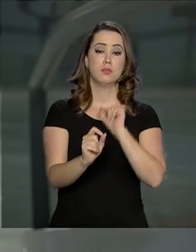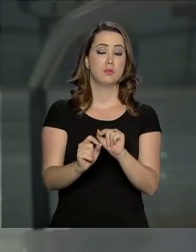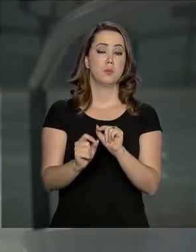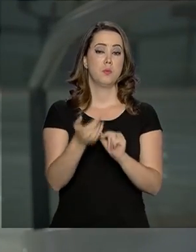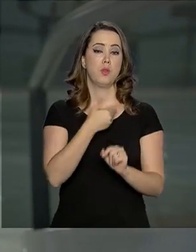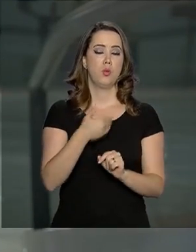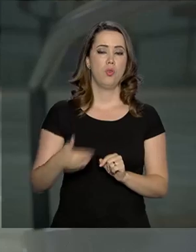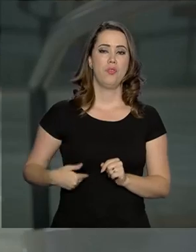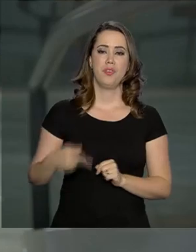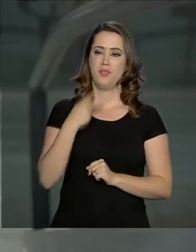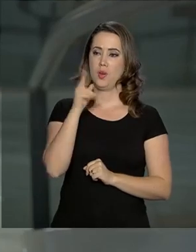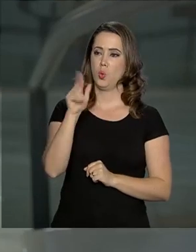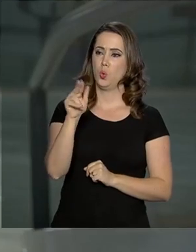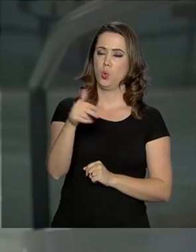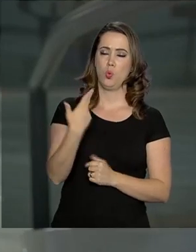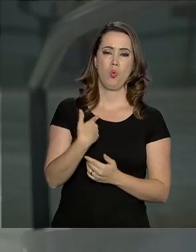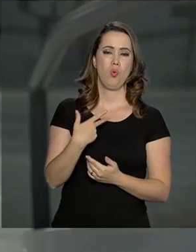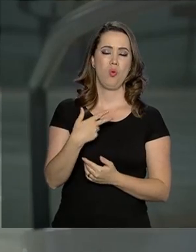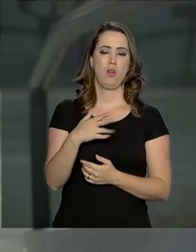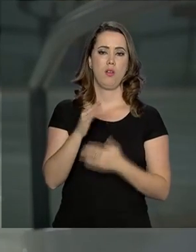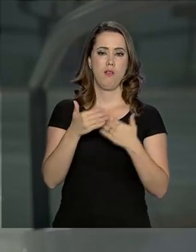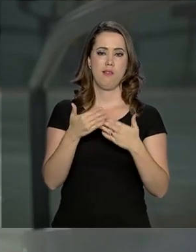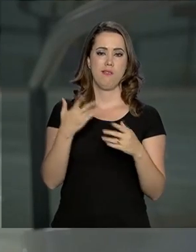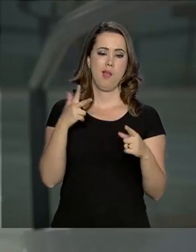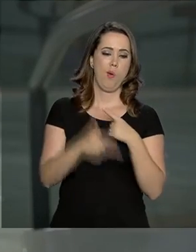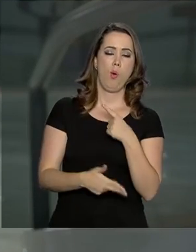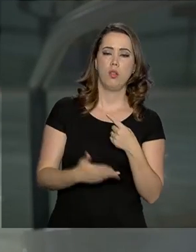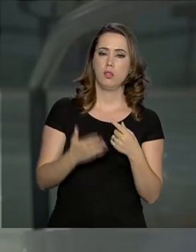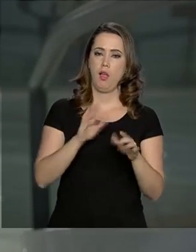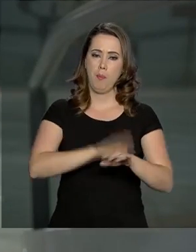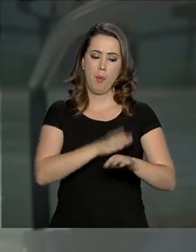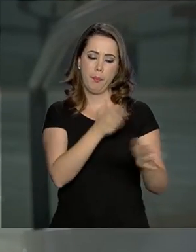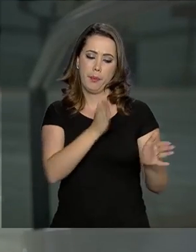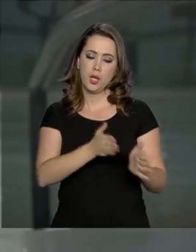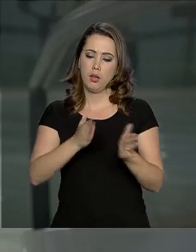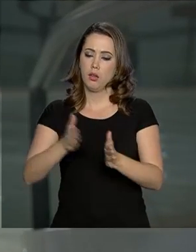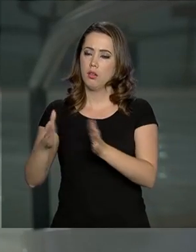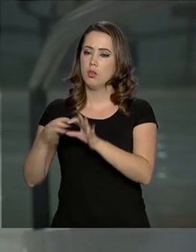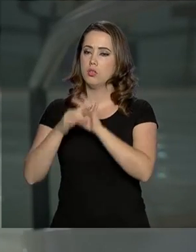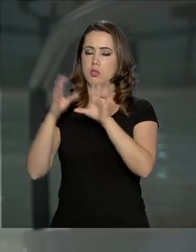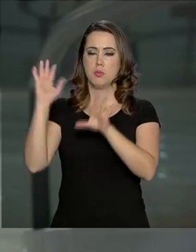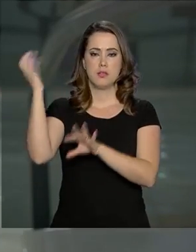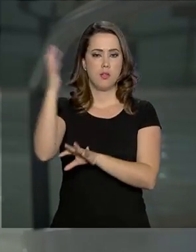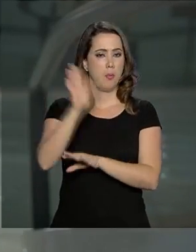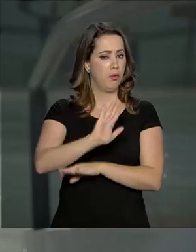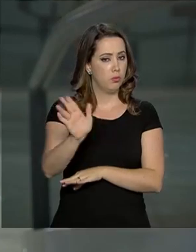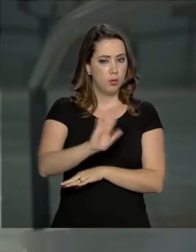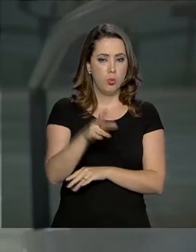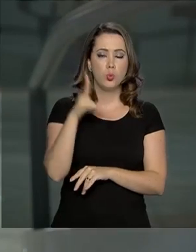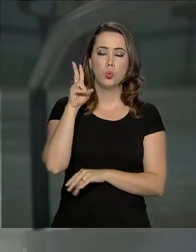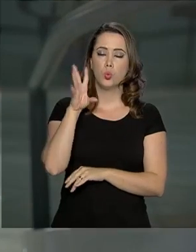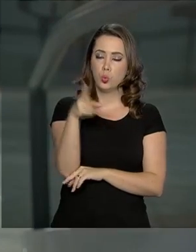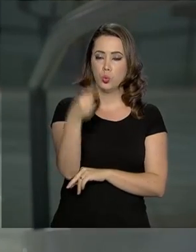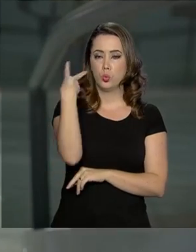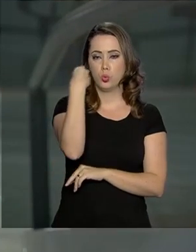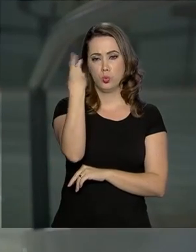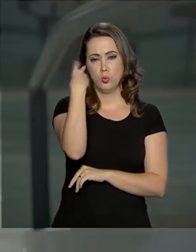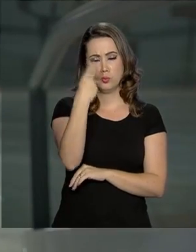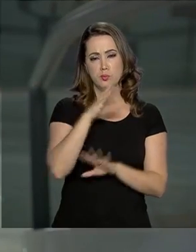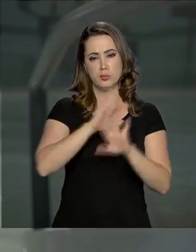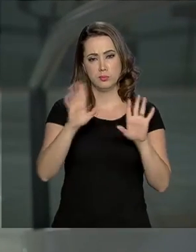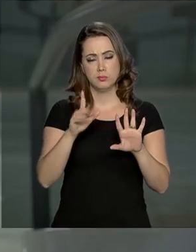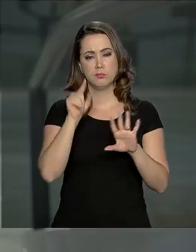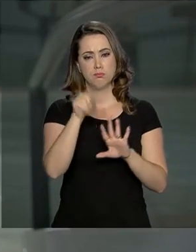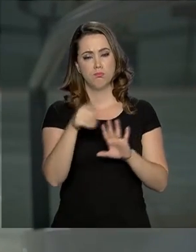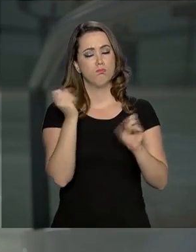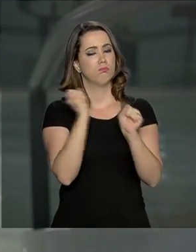pelo governo cortar etapas de licenciamento ambiental para essa construção. Ainda segundo o porta-voz, o processo para a